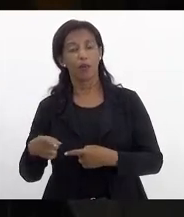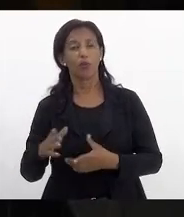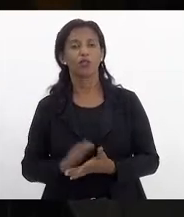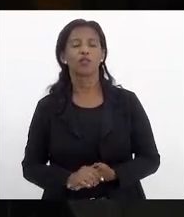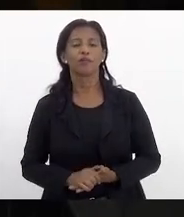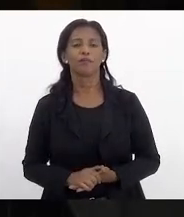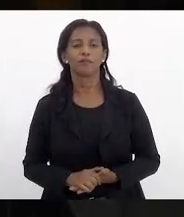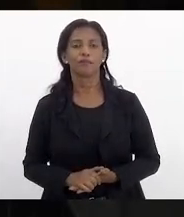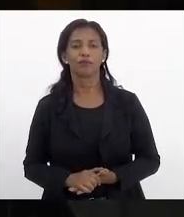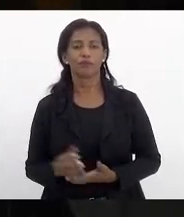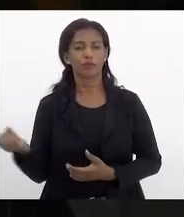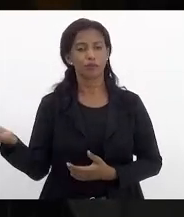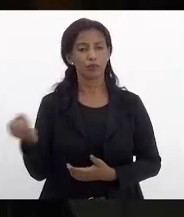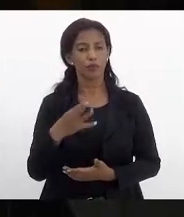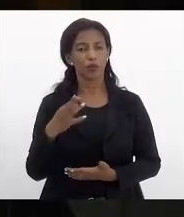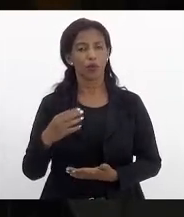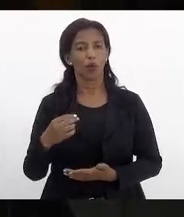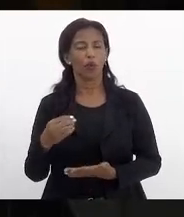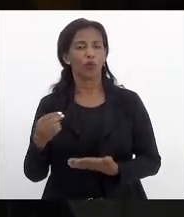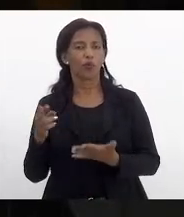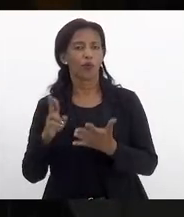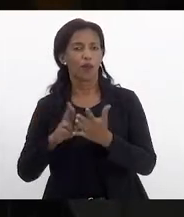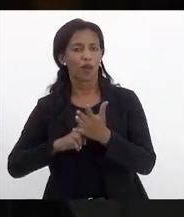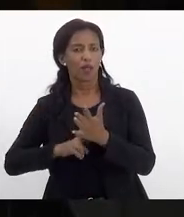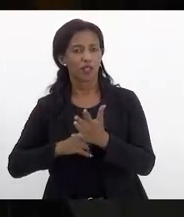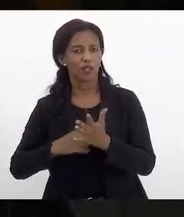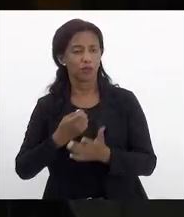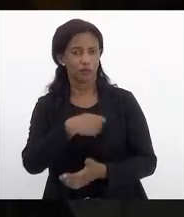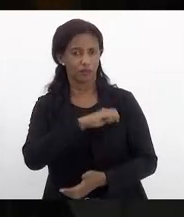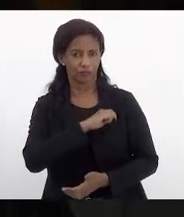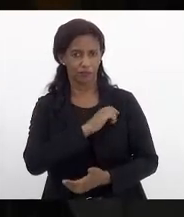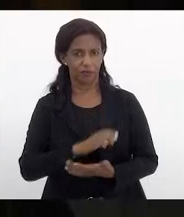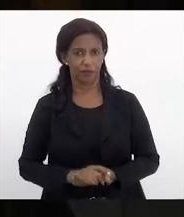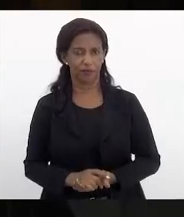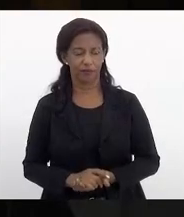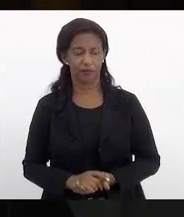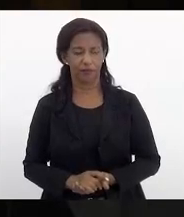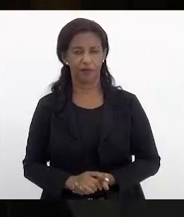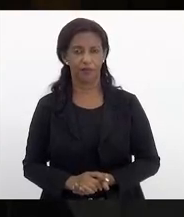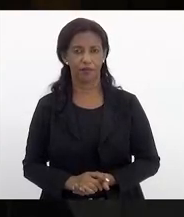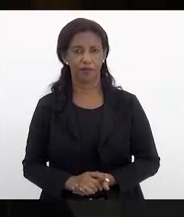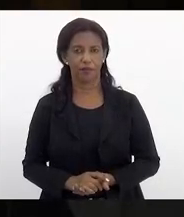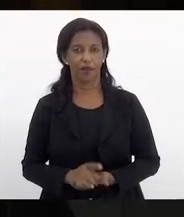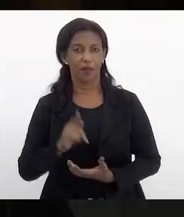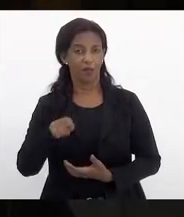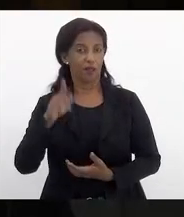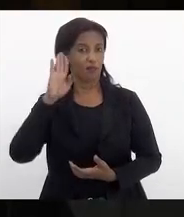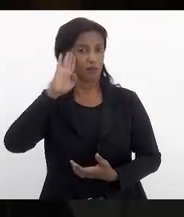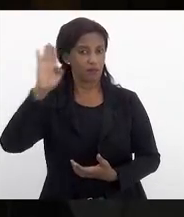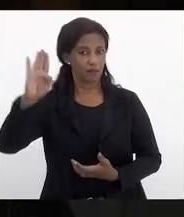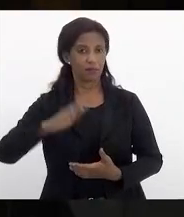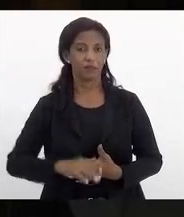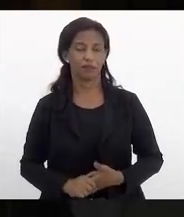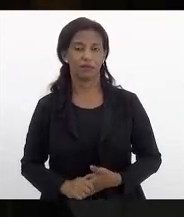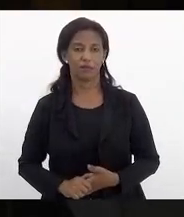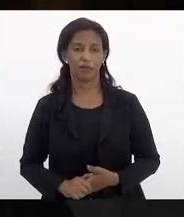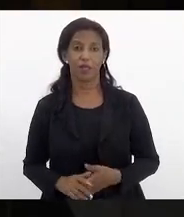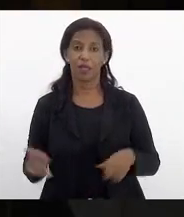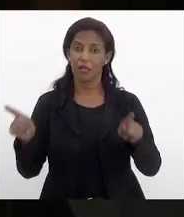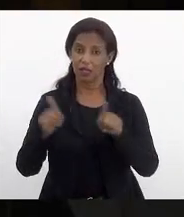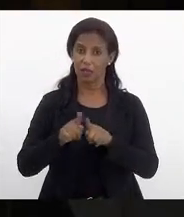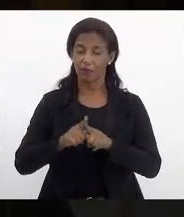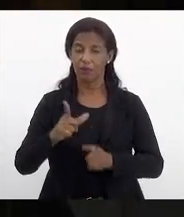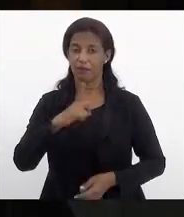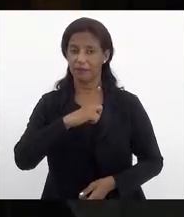ingressar no novo regime de recuperação fiscal. Essa é a questão de fundo. E claro que